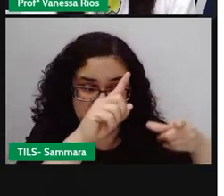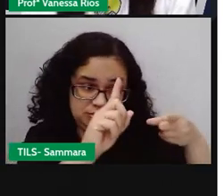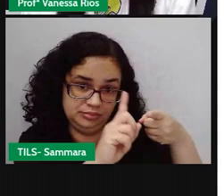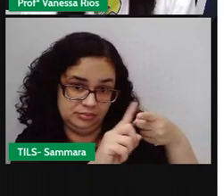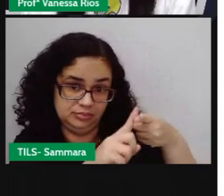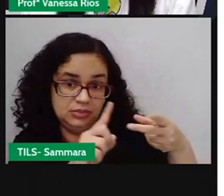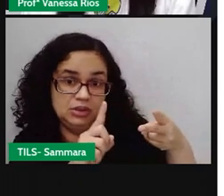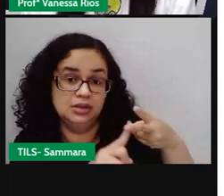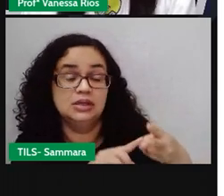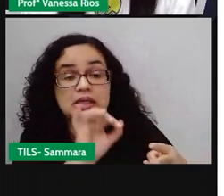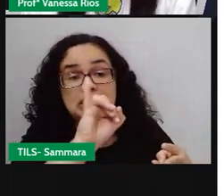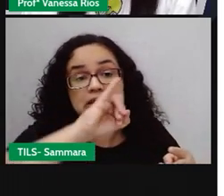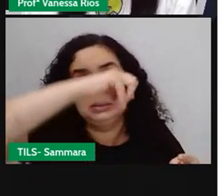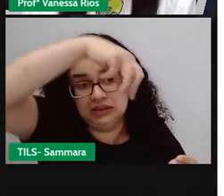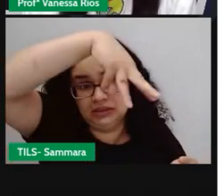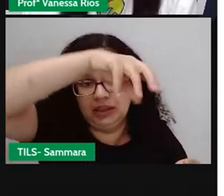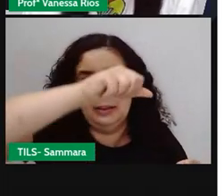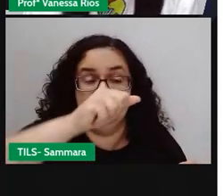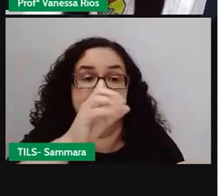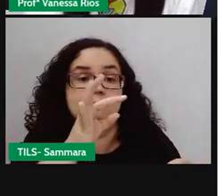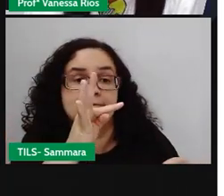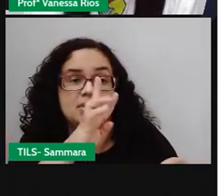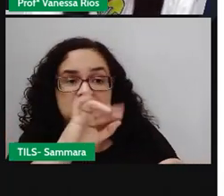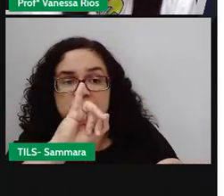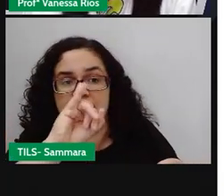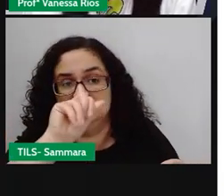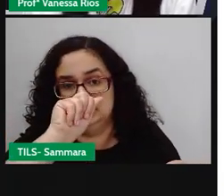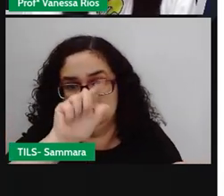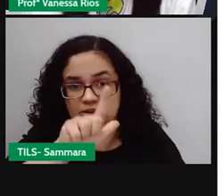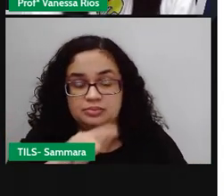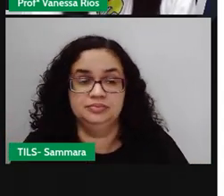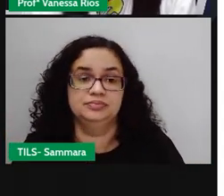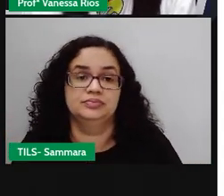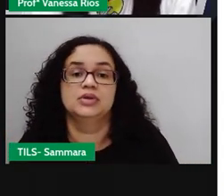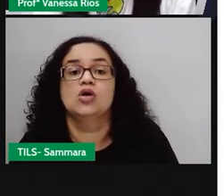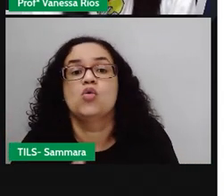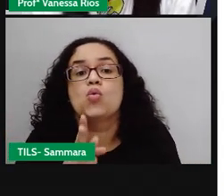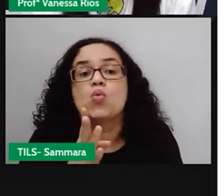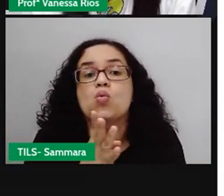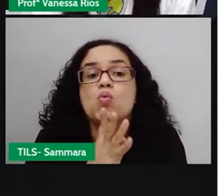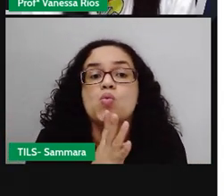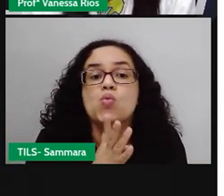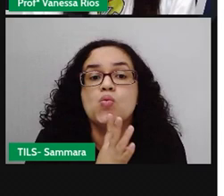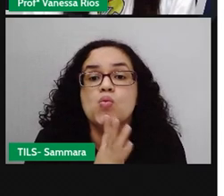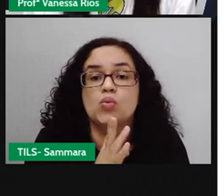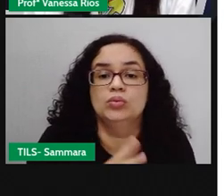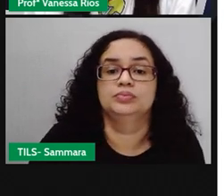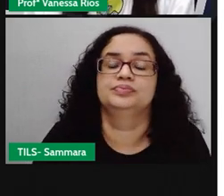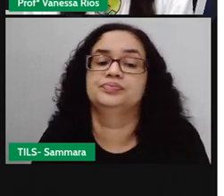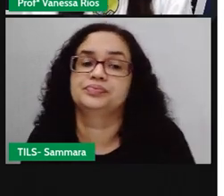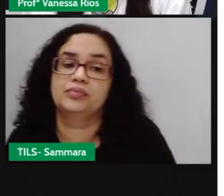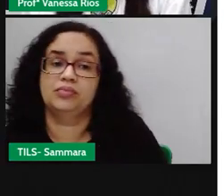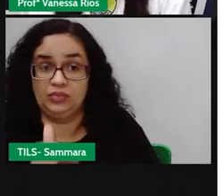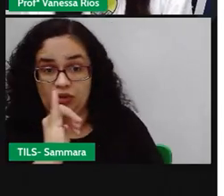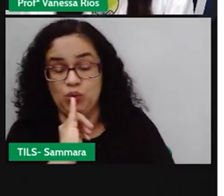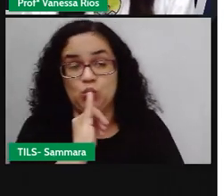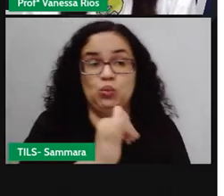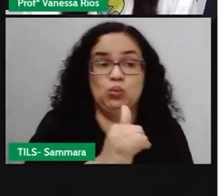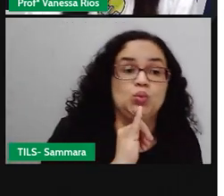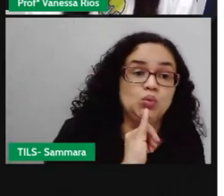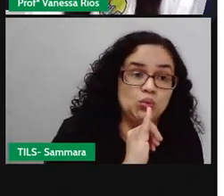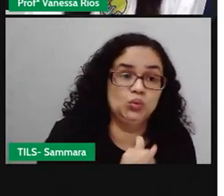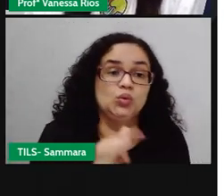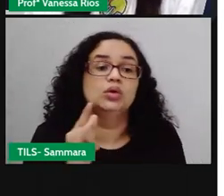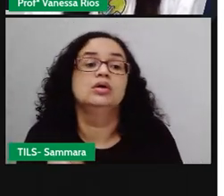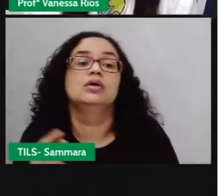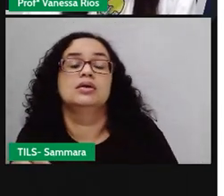e patrimônio imaterial. A gente vai conhecer um pouquinho, né, mais algumas informações sobre